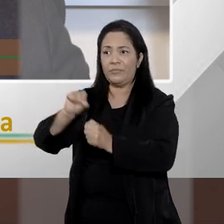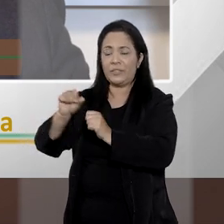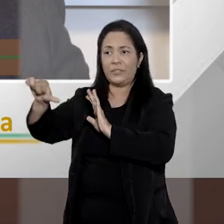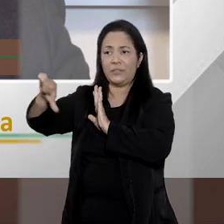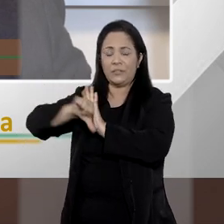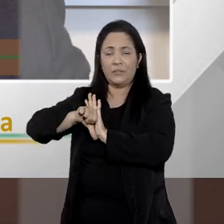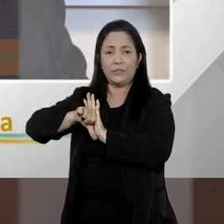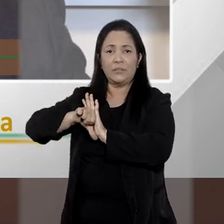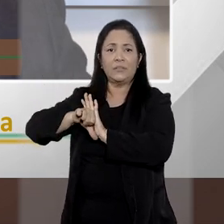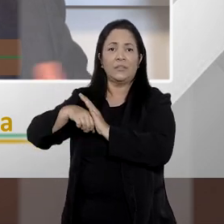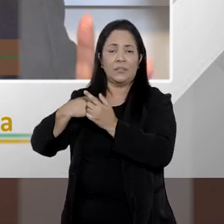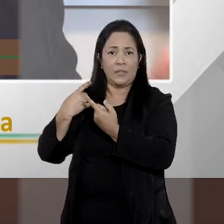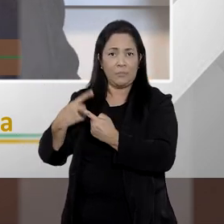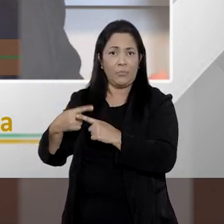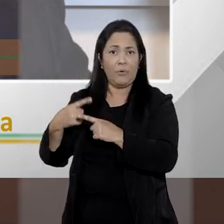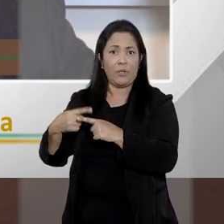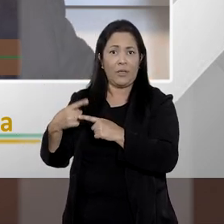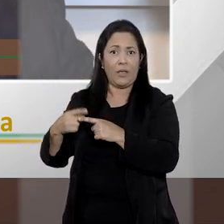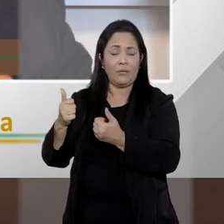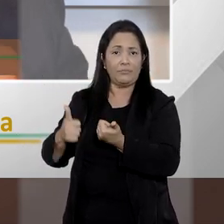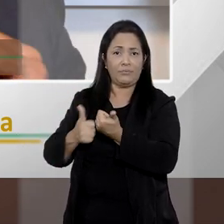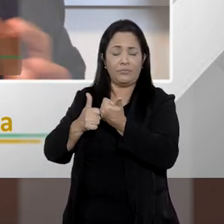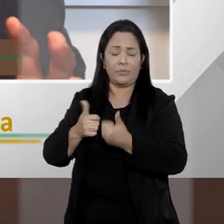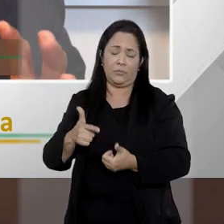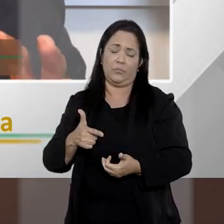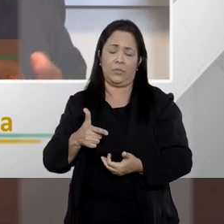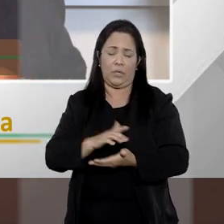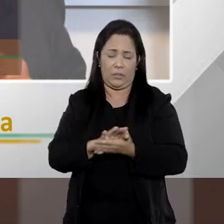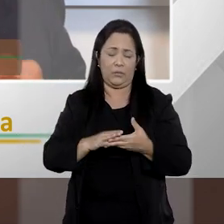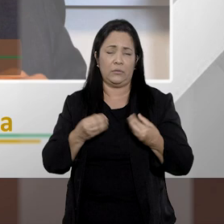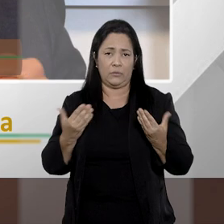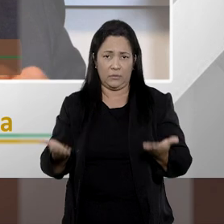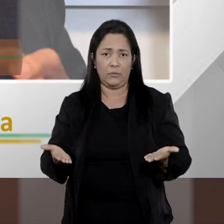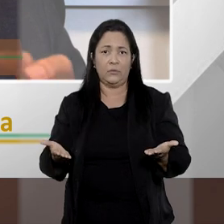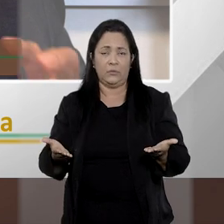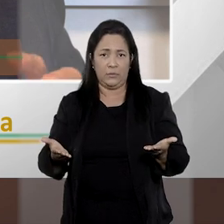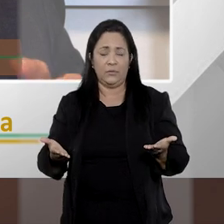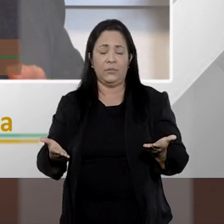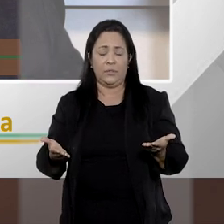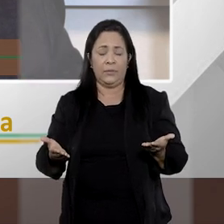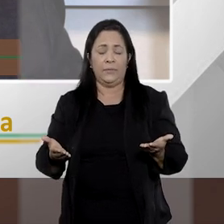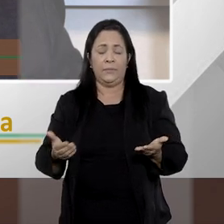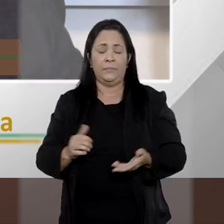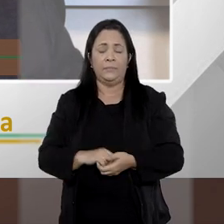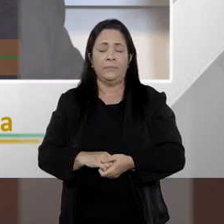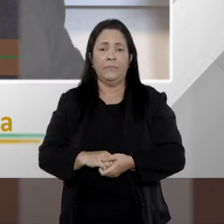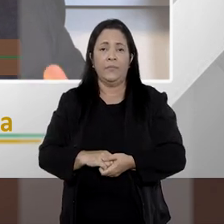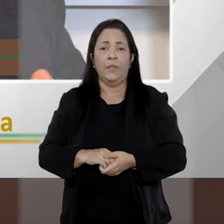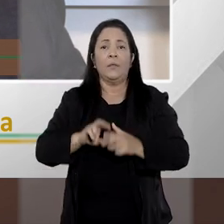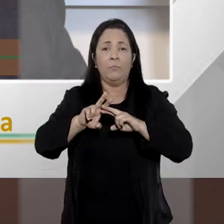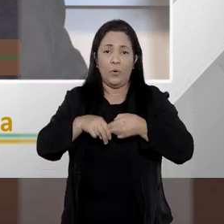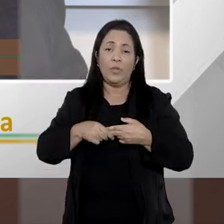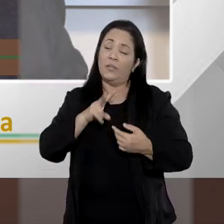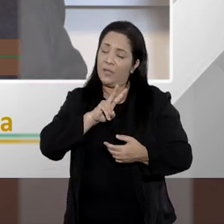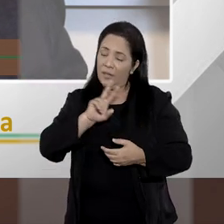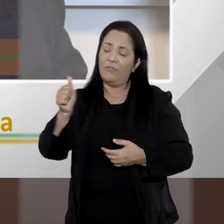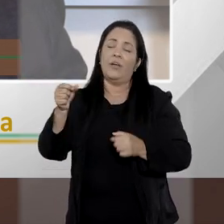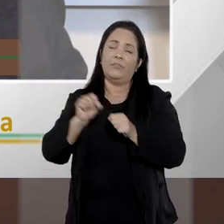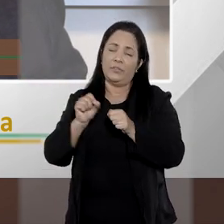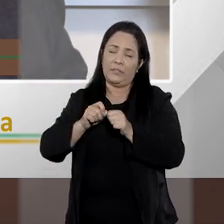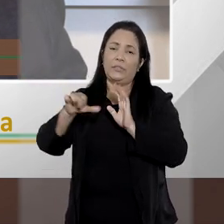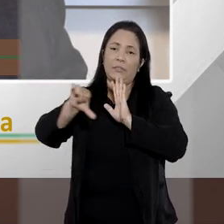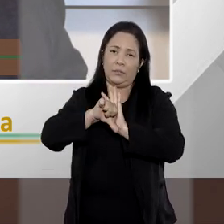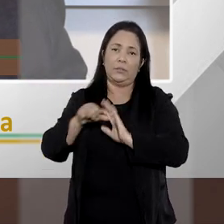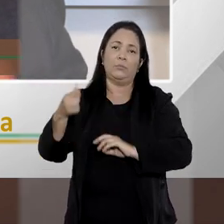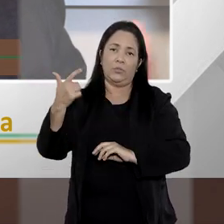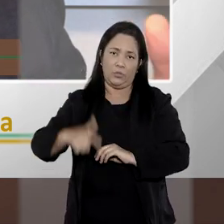como consequência, sem muita força, sem muito esforço de raciocínio, a prática de novas condutas